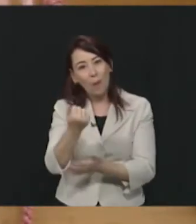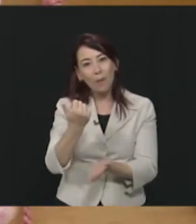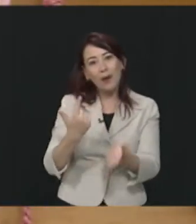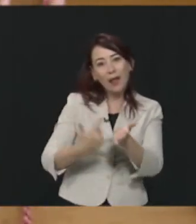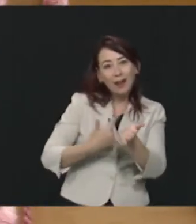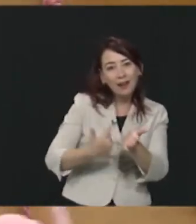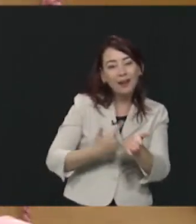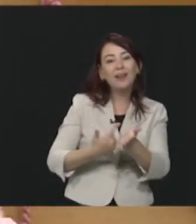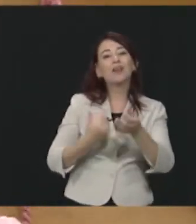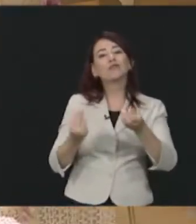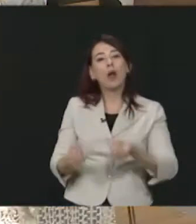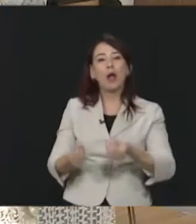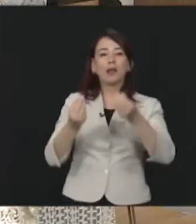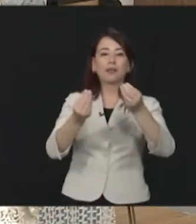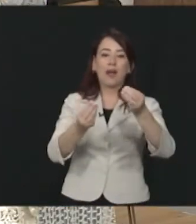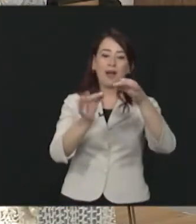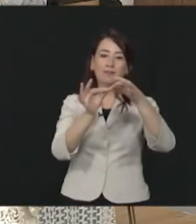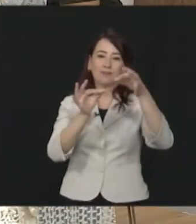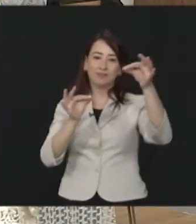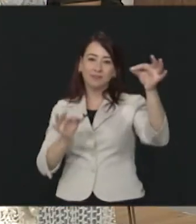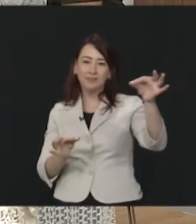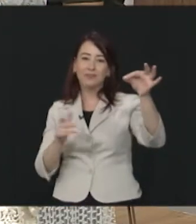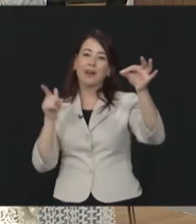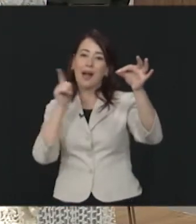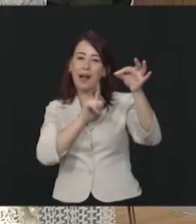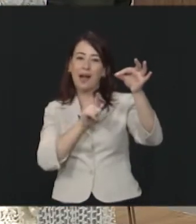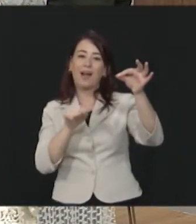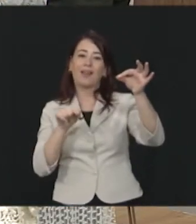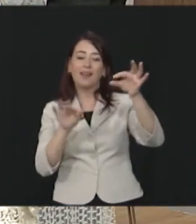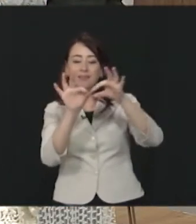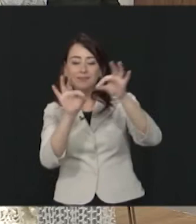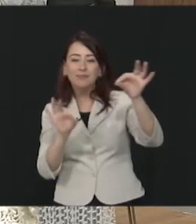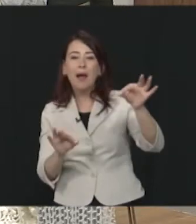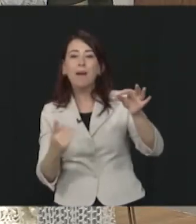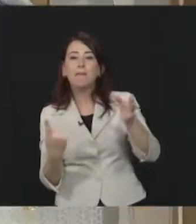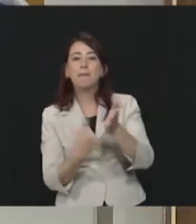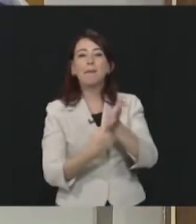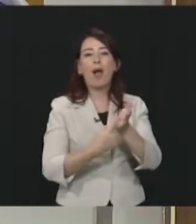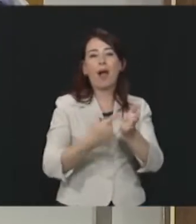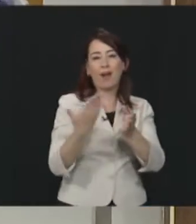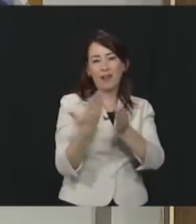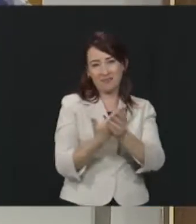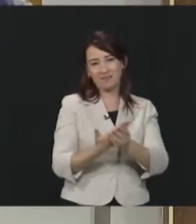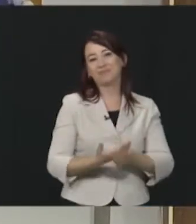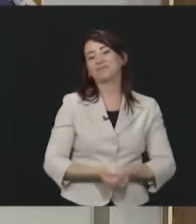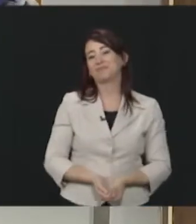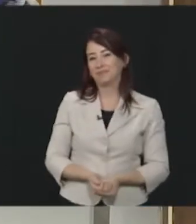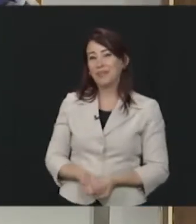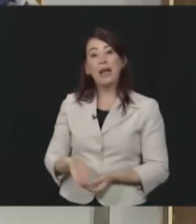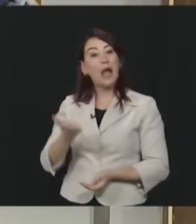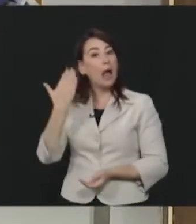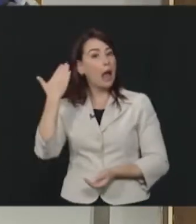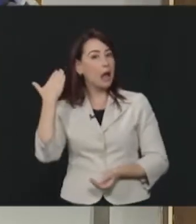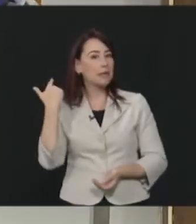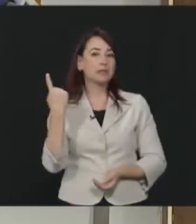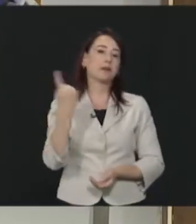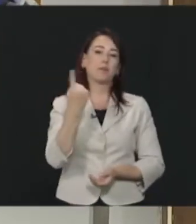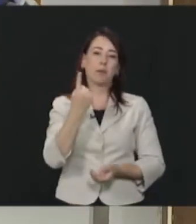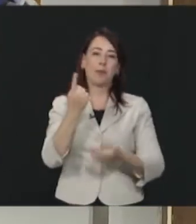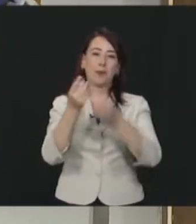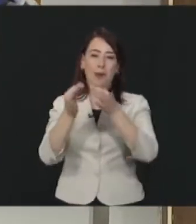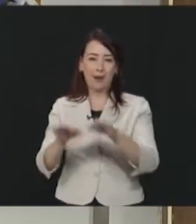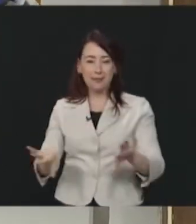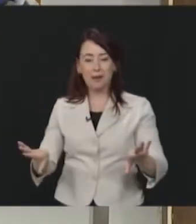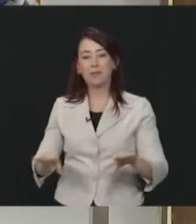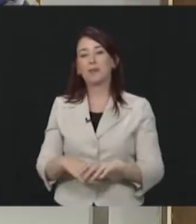foi em Ouro Preto. Aí então, você compra o livro, ganha o marcador junto. É, isso é logo no princípio, né, no lançamento. Então,